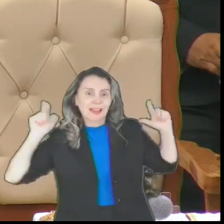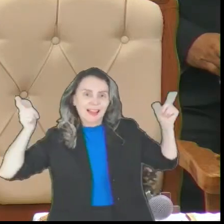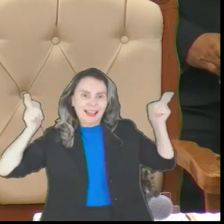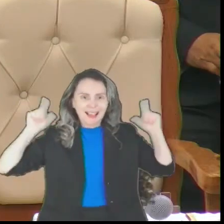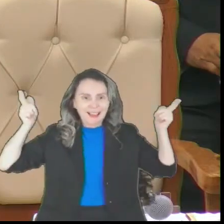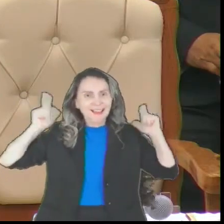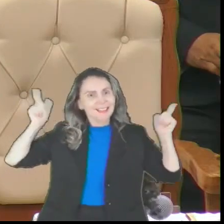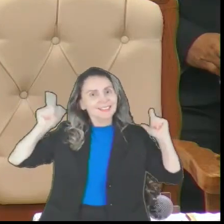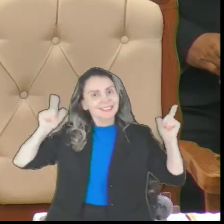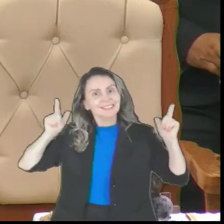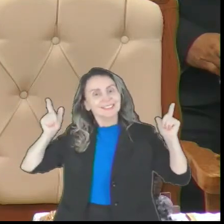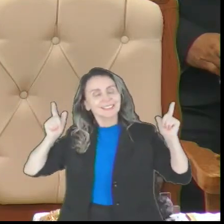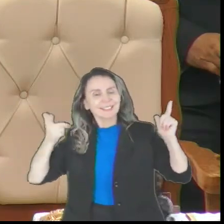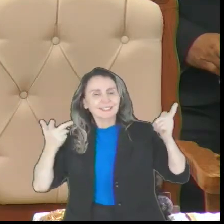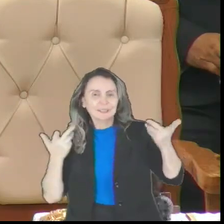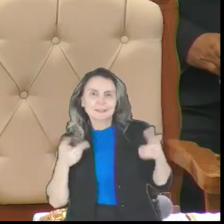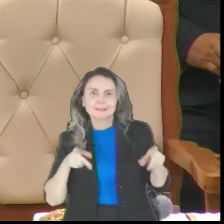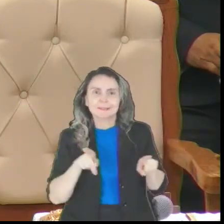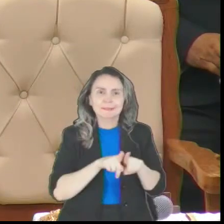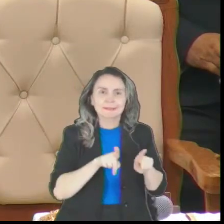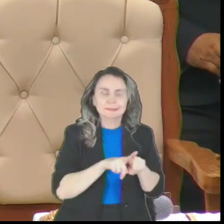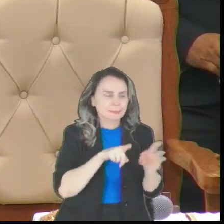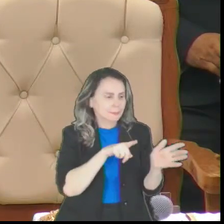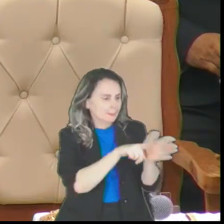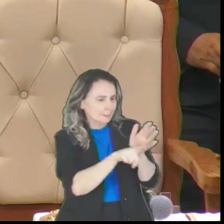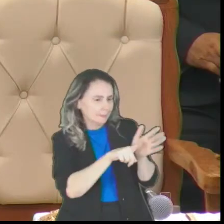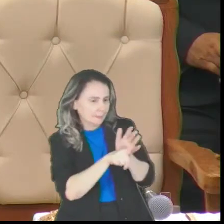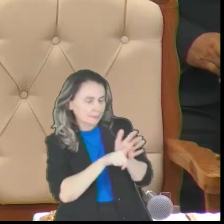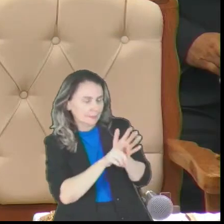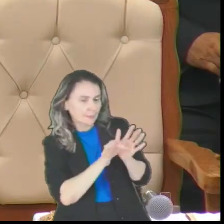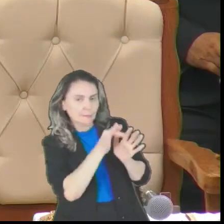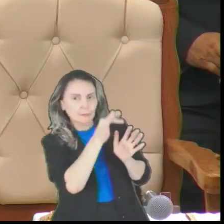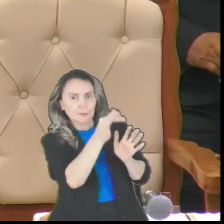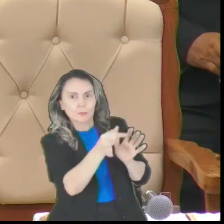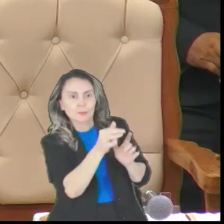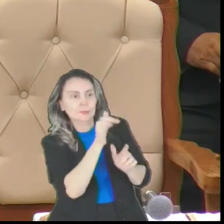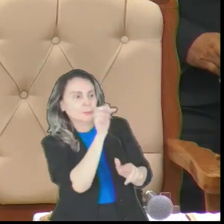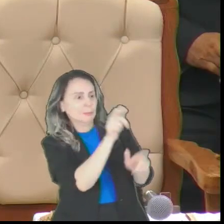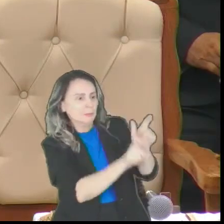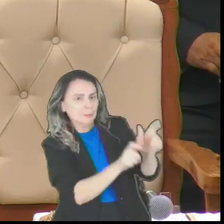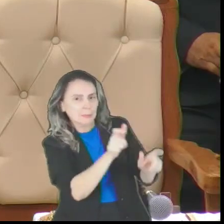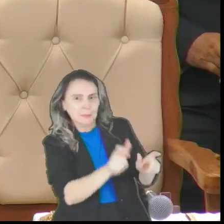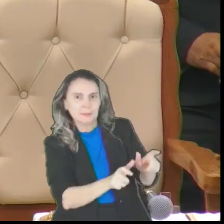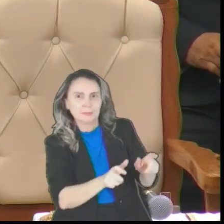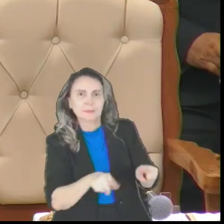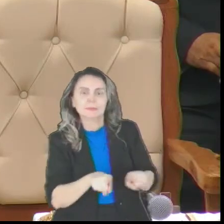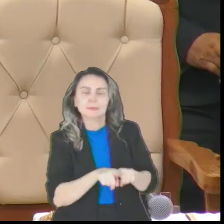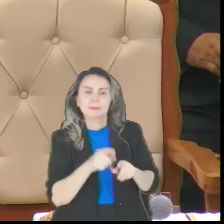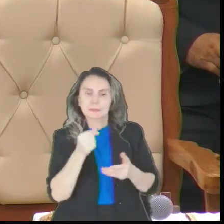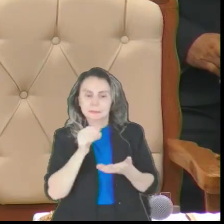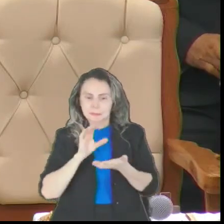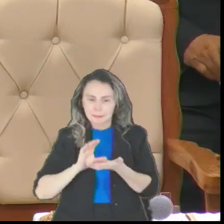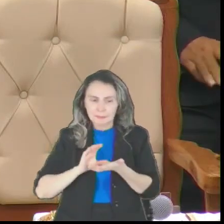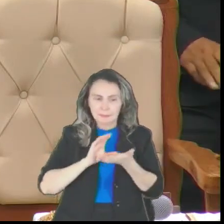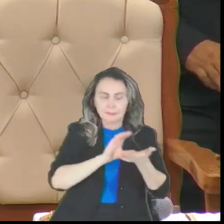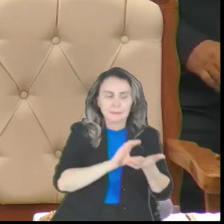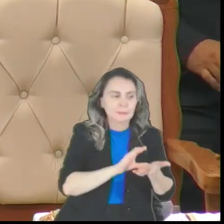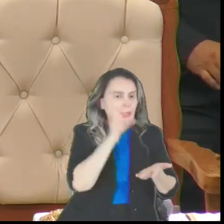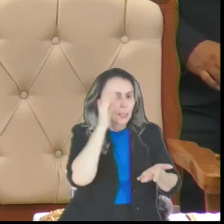pessoas consultam adivinhos. As pessoas, elas investem em